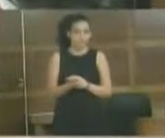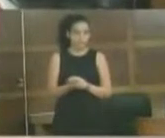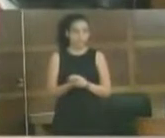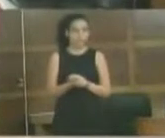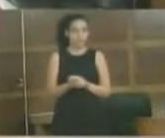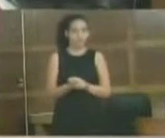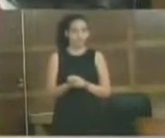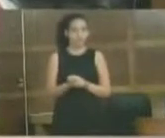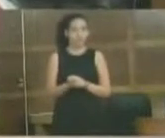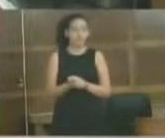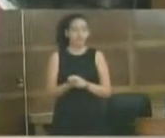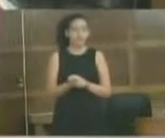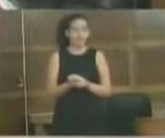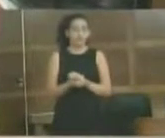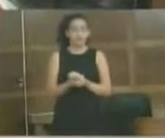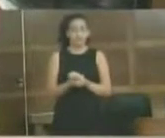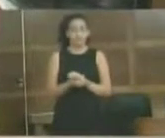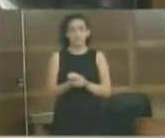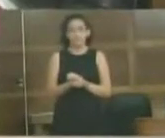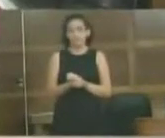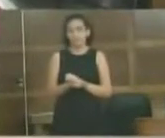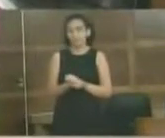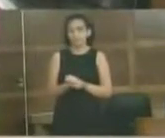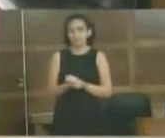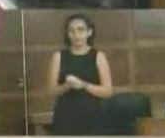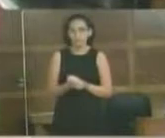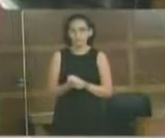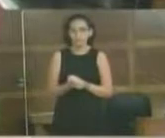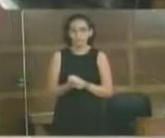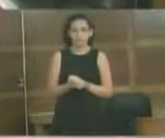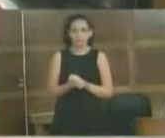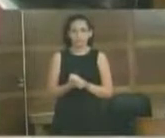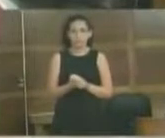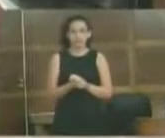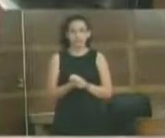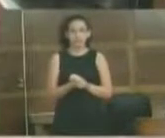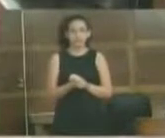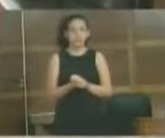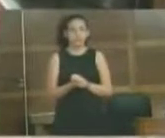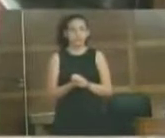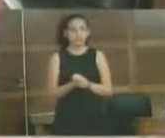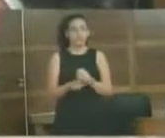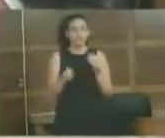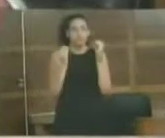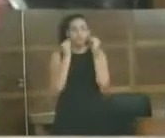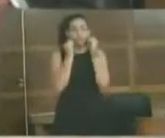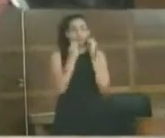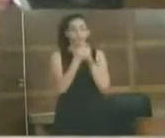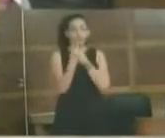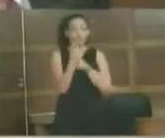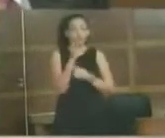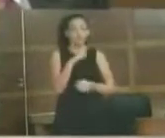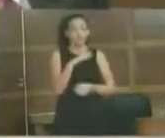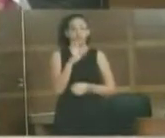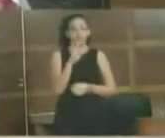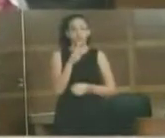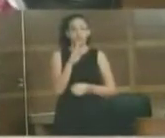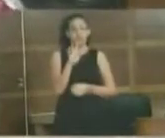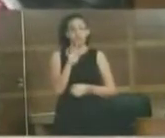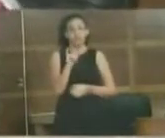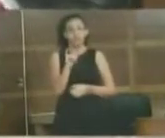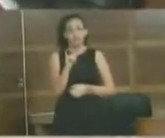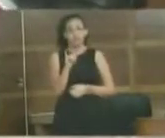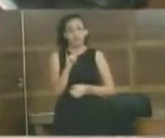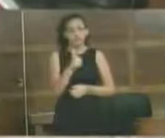uns lambejos para vocês aí dos meus filhotes, que são 2 que eu tenho, que é o Tuti, um que